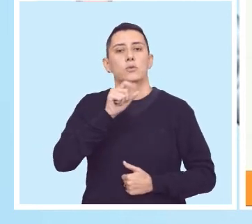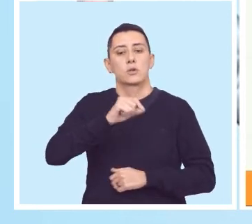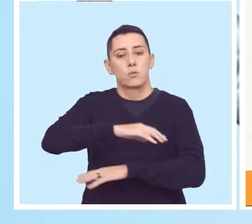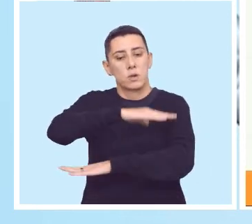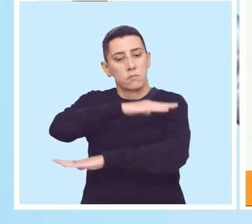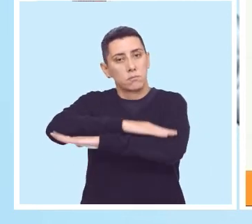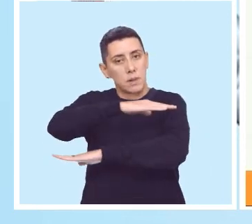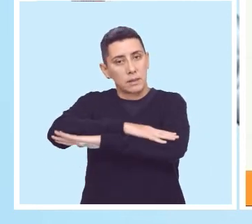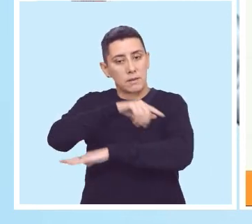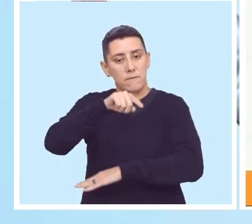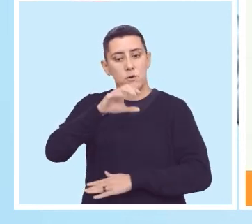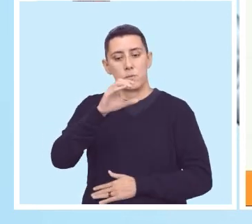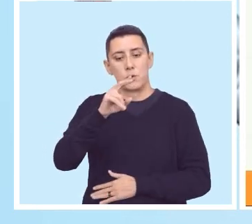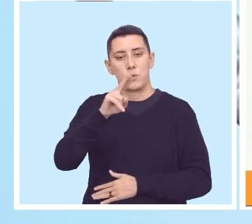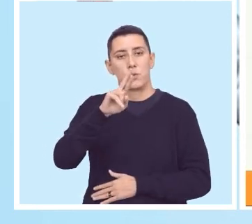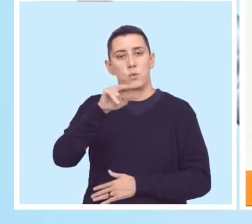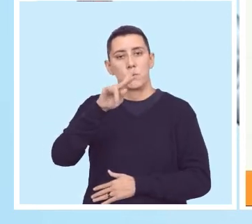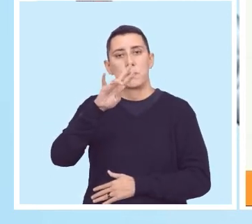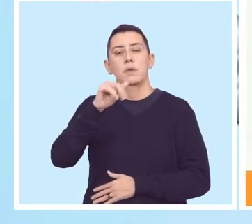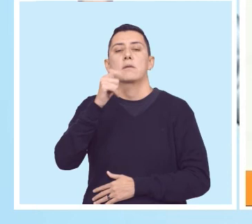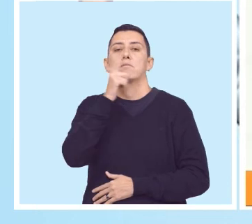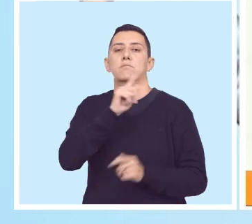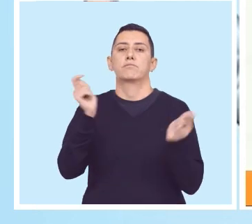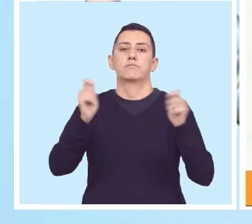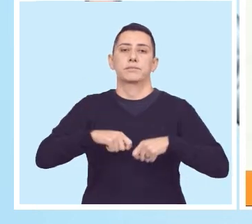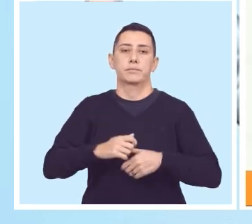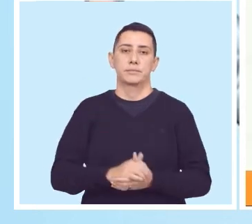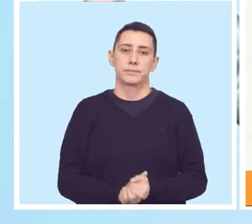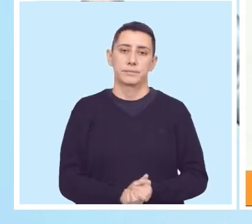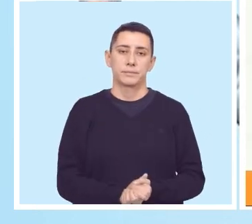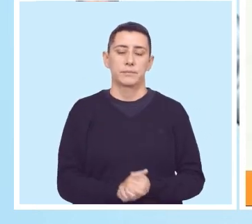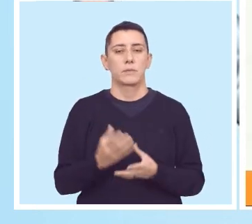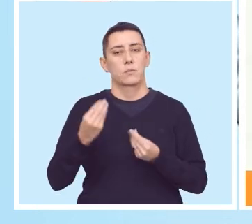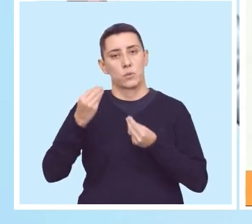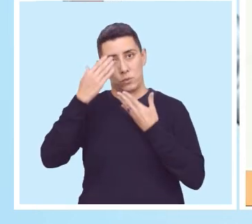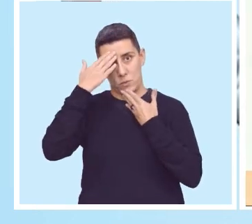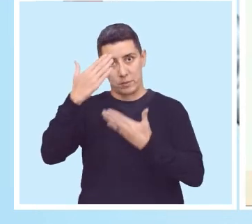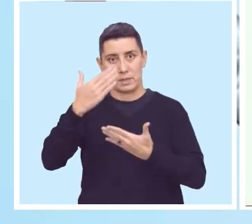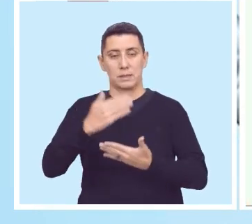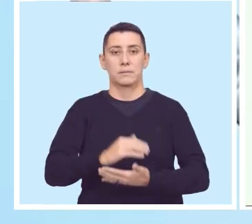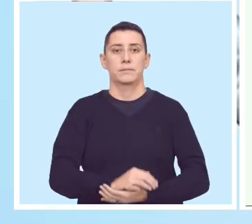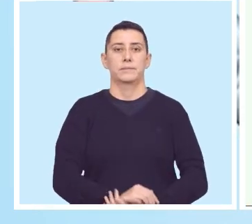Curupira tivesse sido desenvolvida. Muito obrigado.